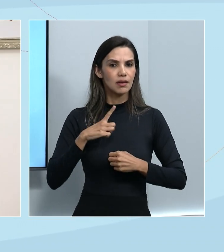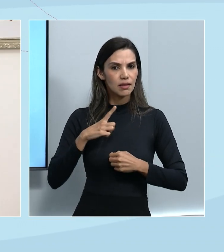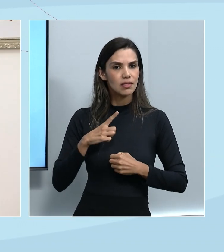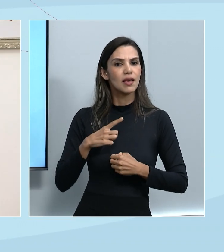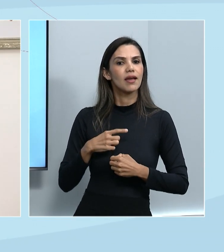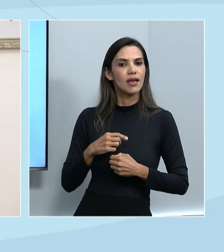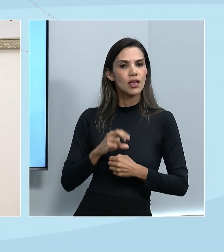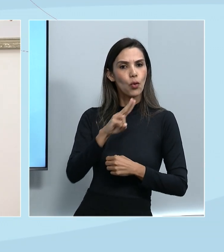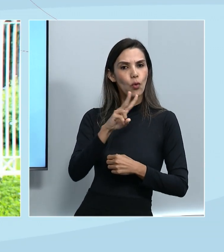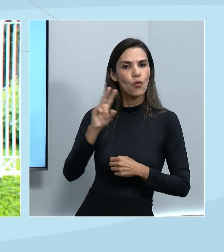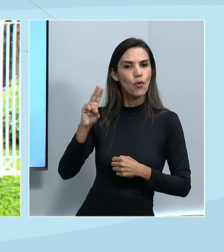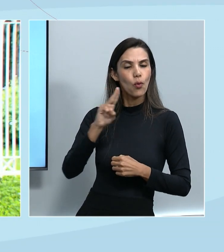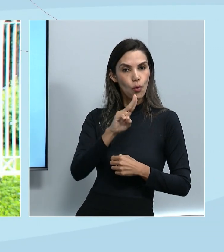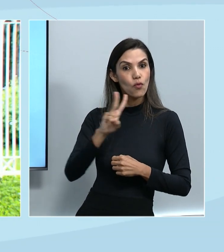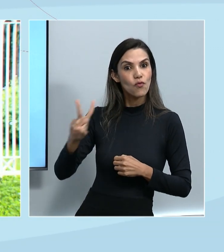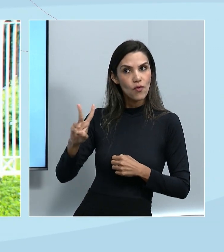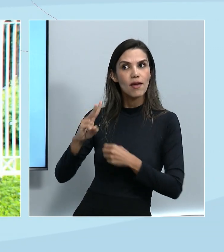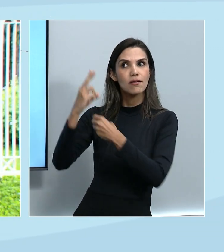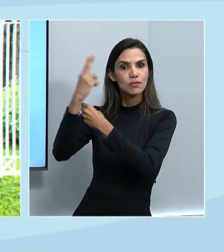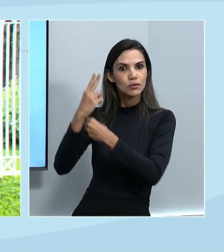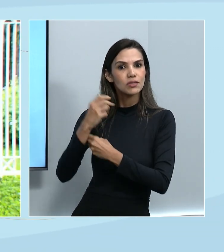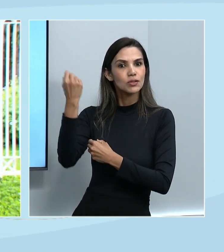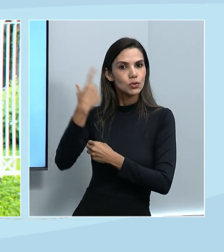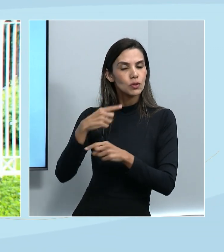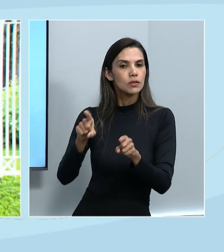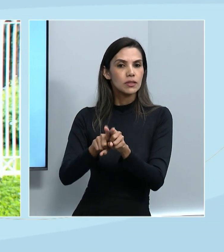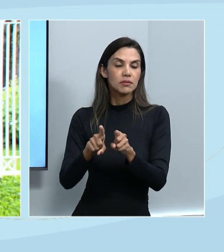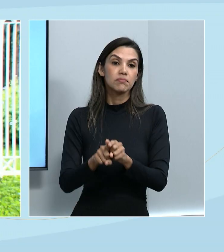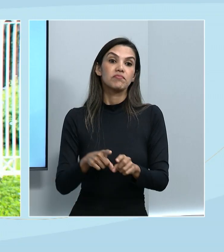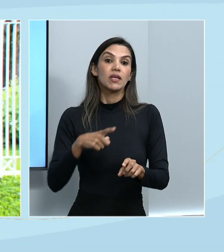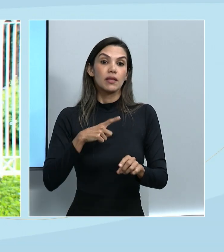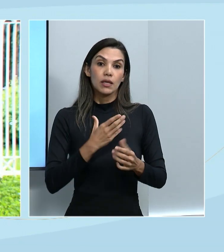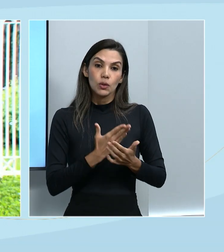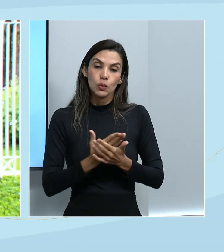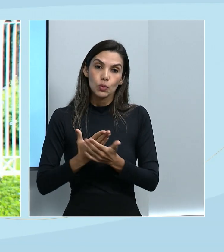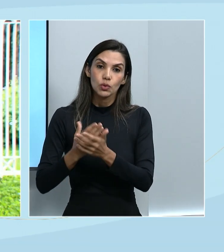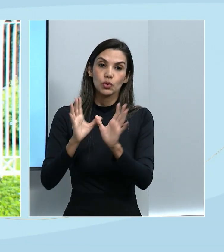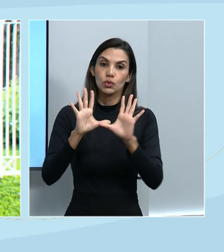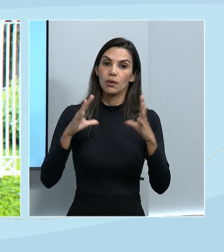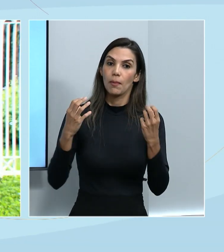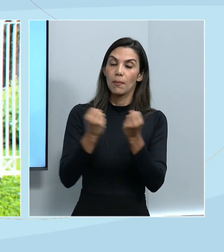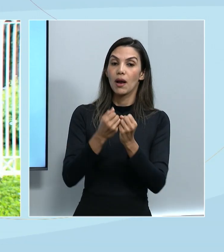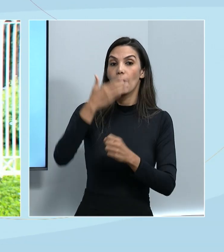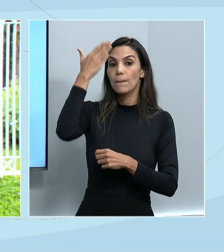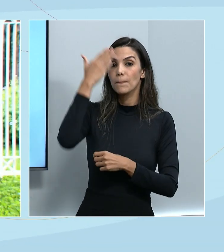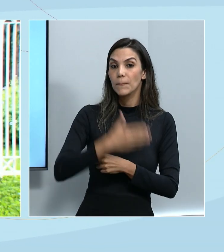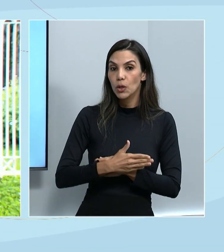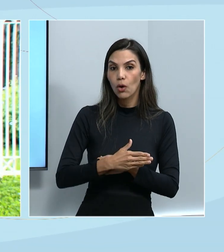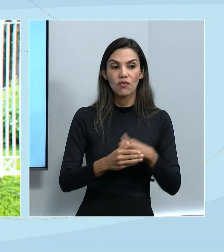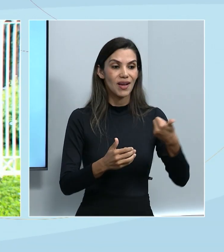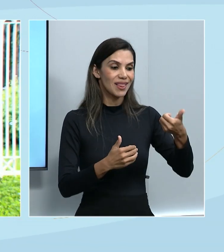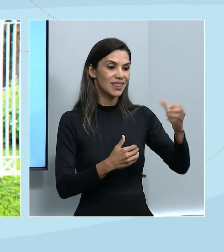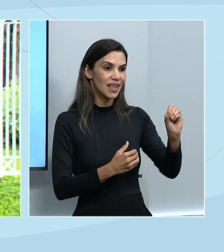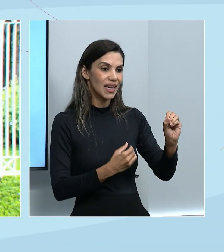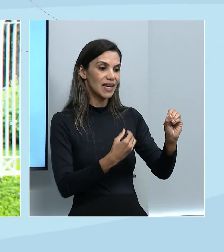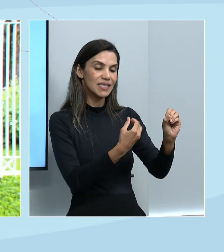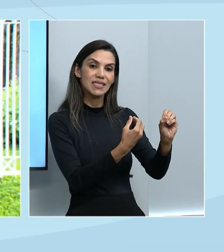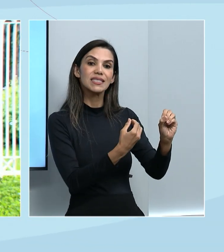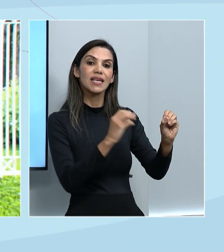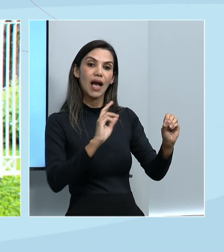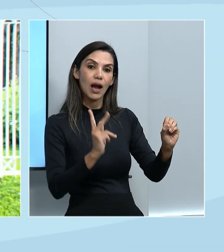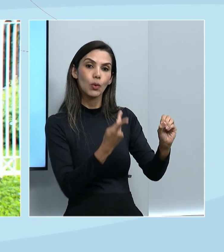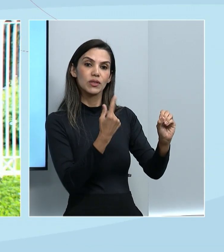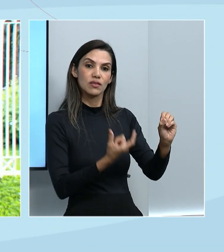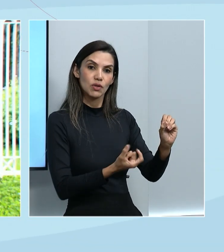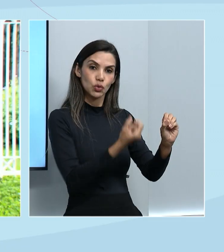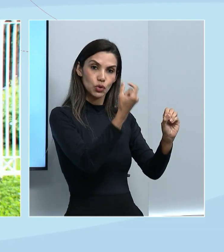com protetor de UV, né? Um estudo da Organização Mundial da Saúde mostra que até 4 em cada 10 casos de câncer